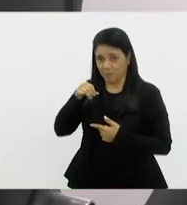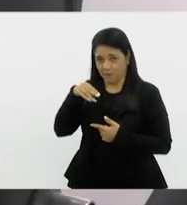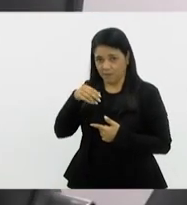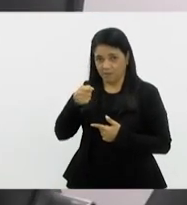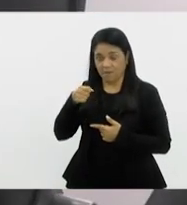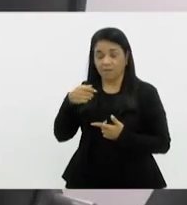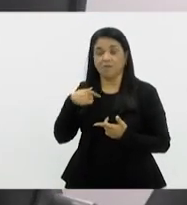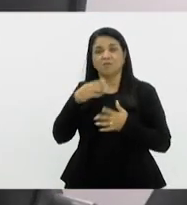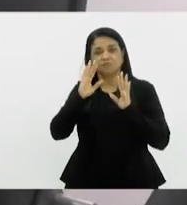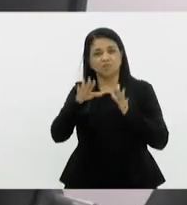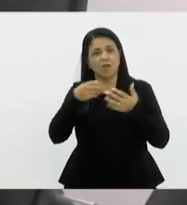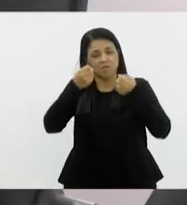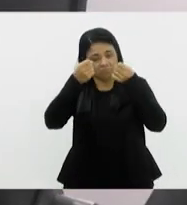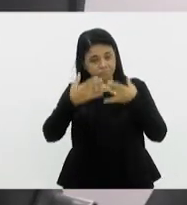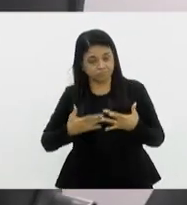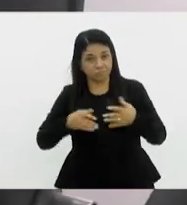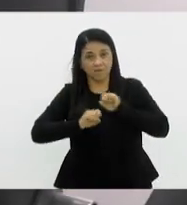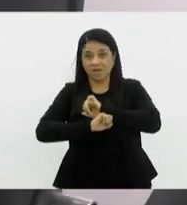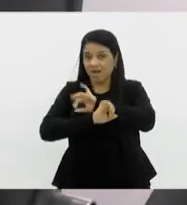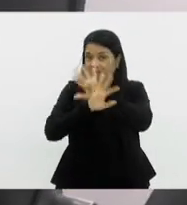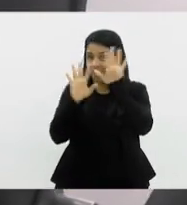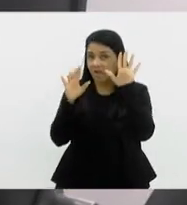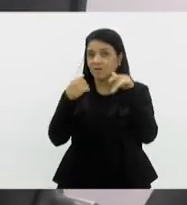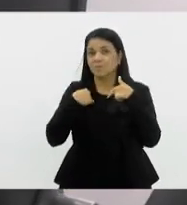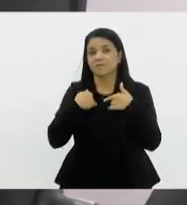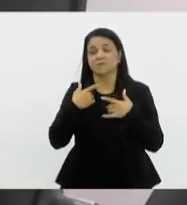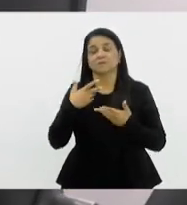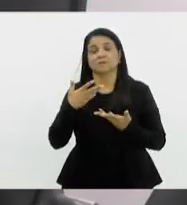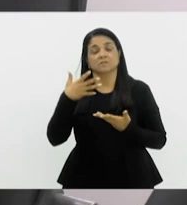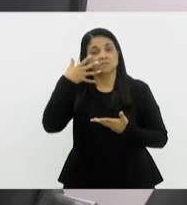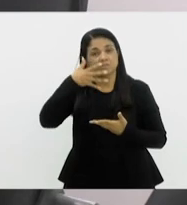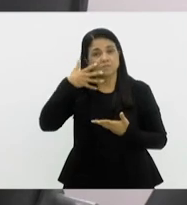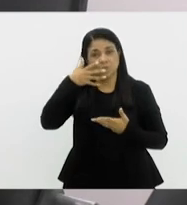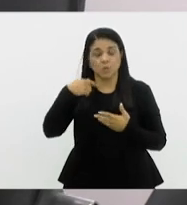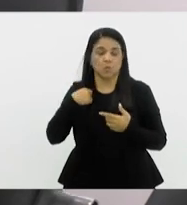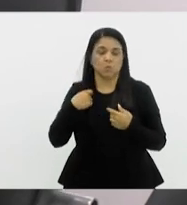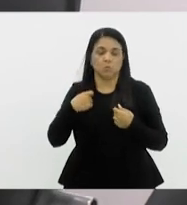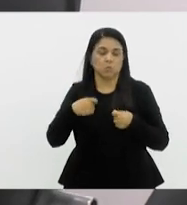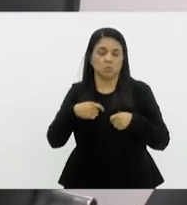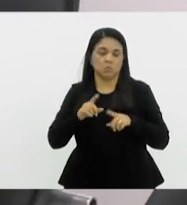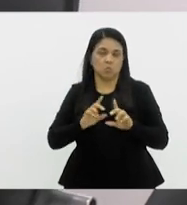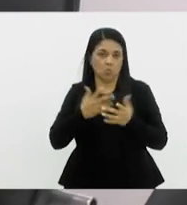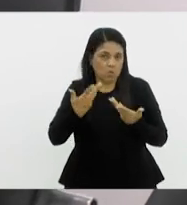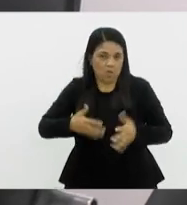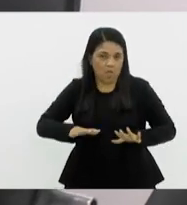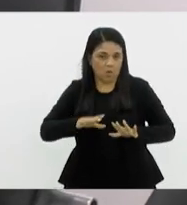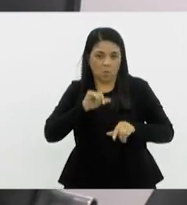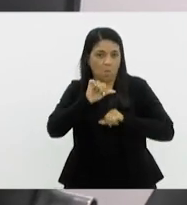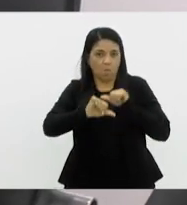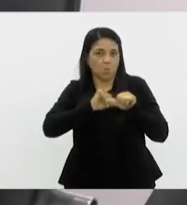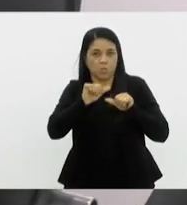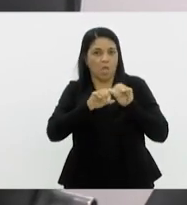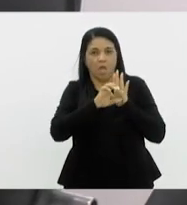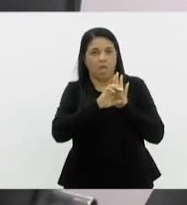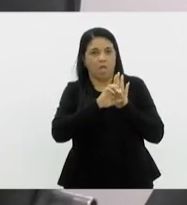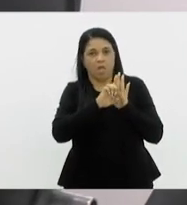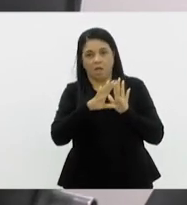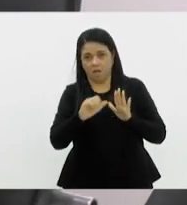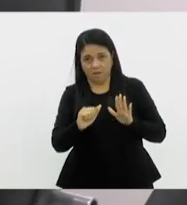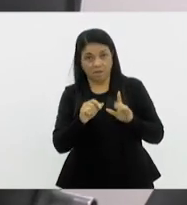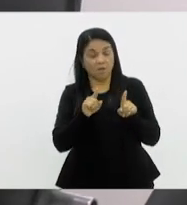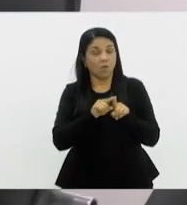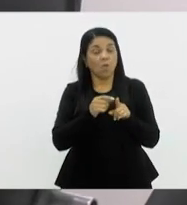aqui na minha discussão, na minha fala da discussão, que eu não pretendo legislar, alterar o ECA ou